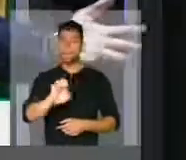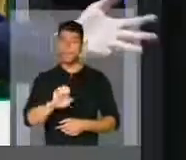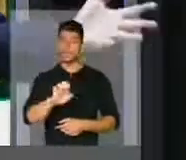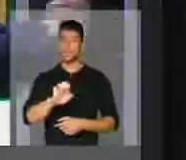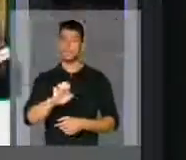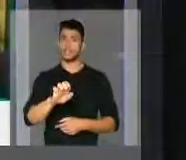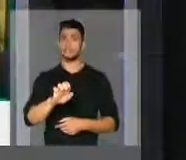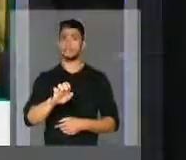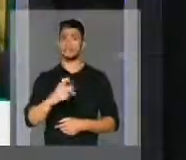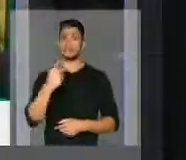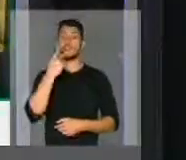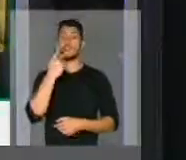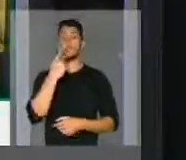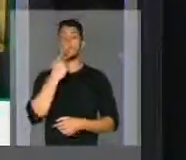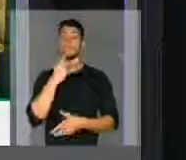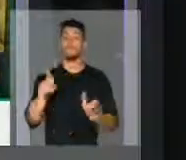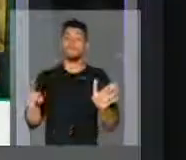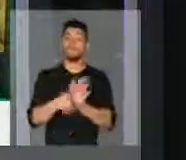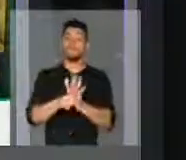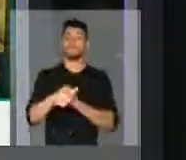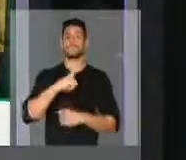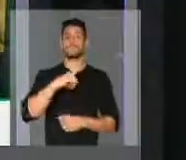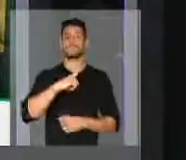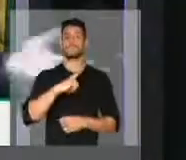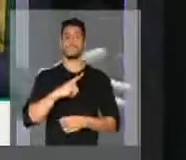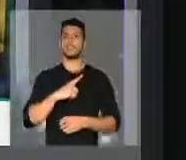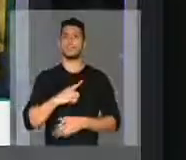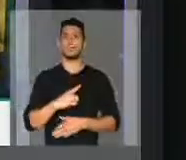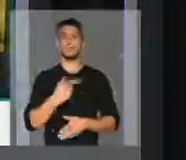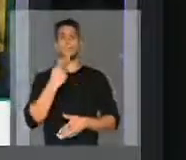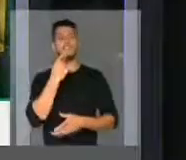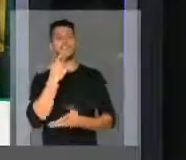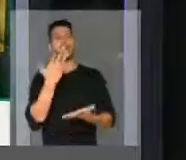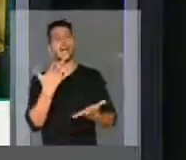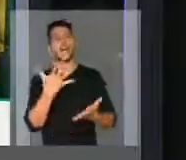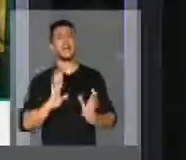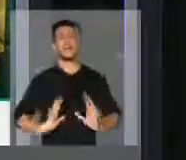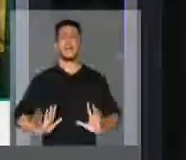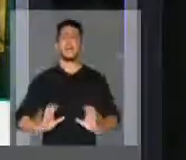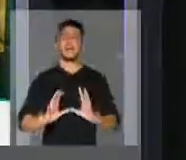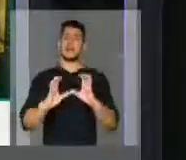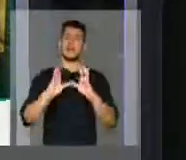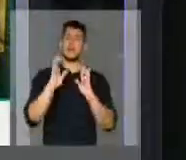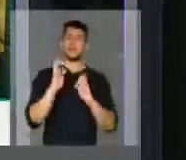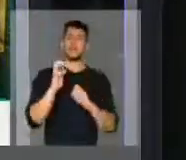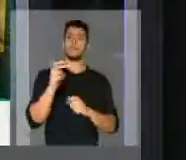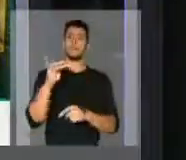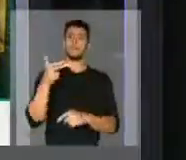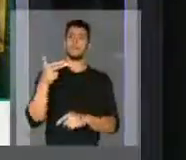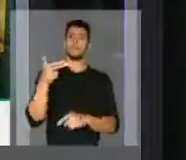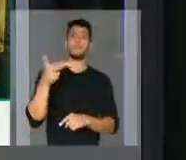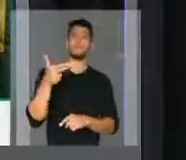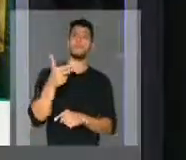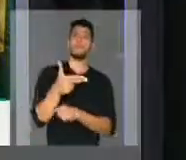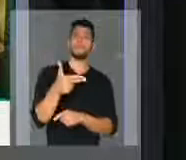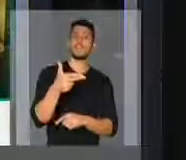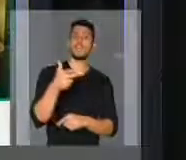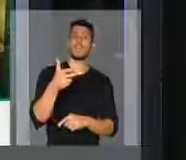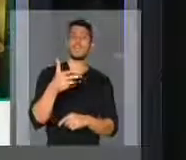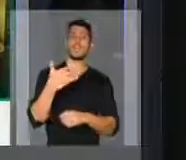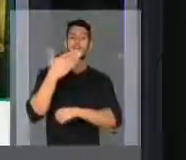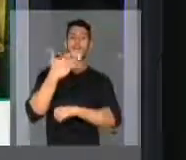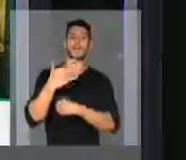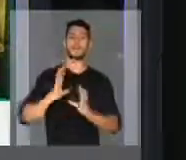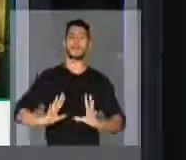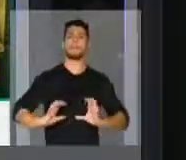as brigas de rua, e as brigas de trânsito, e as brigas no bar. Eu falei, deputado, aí o senhor está falando de porte de armas. Eu